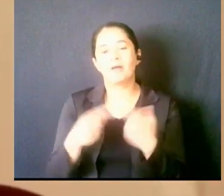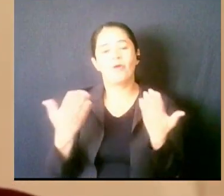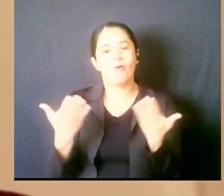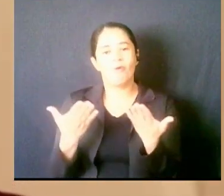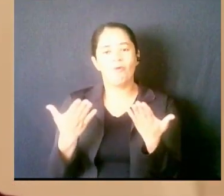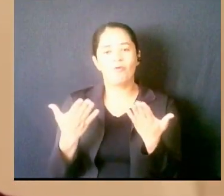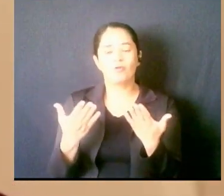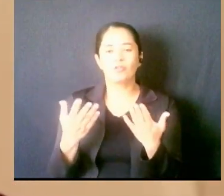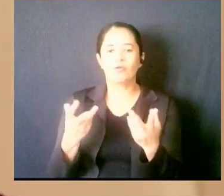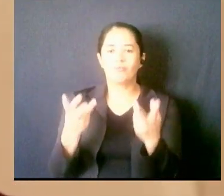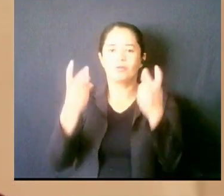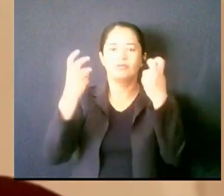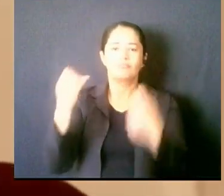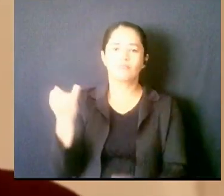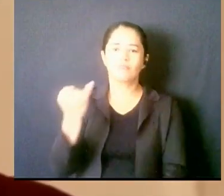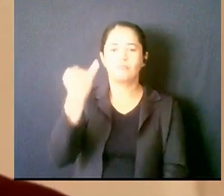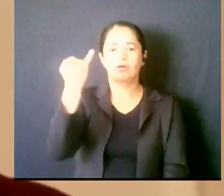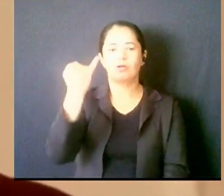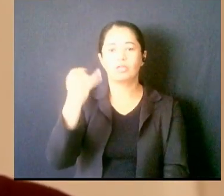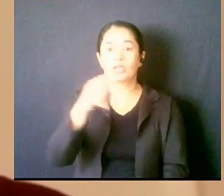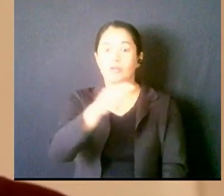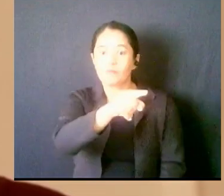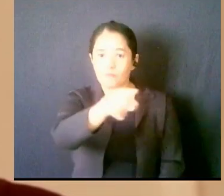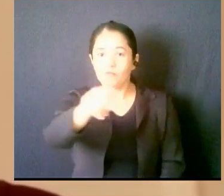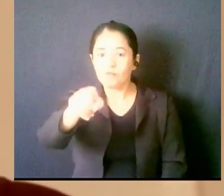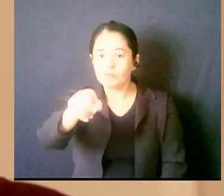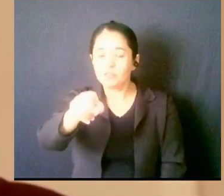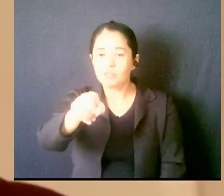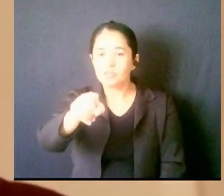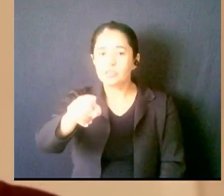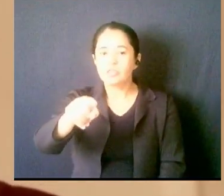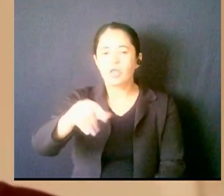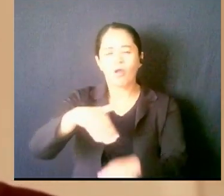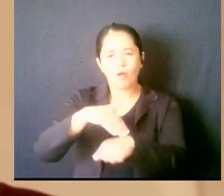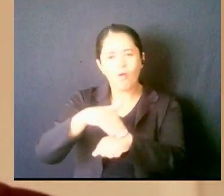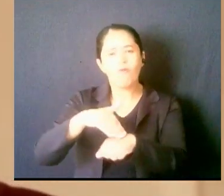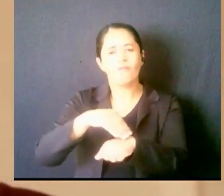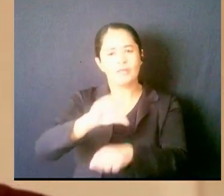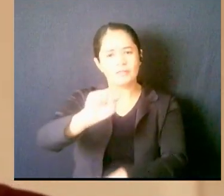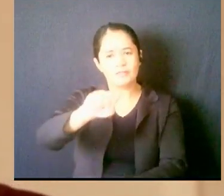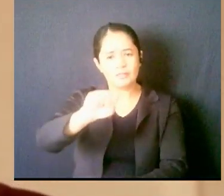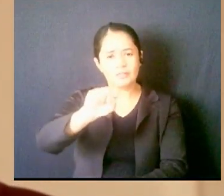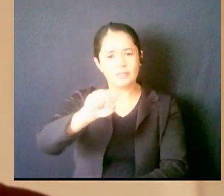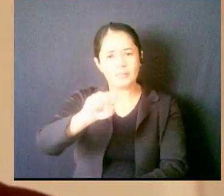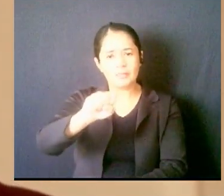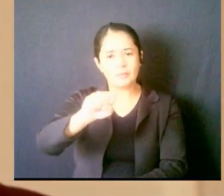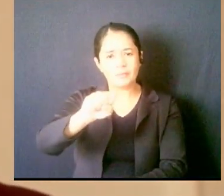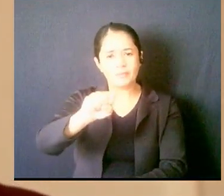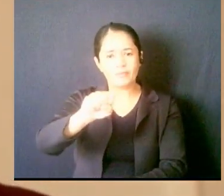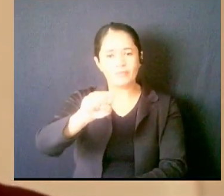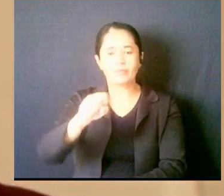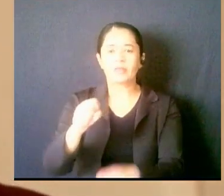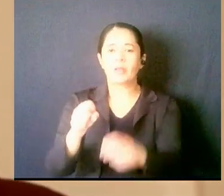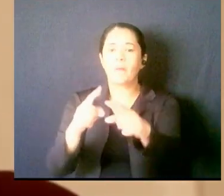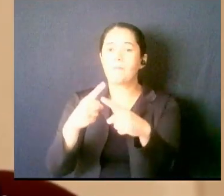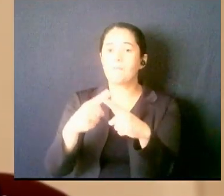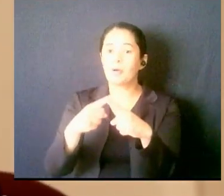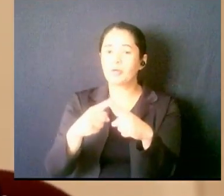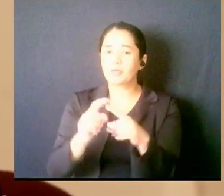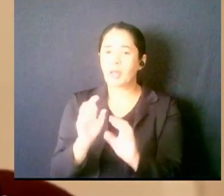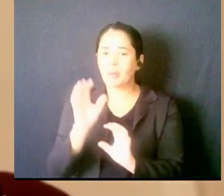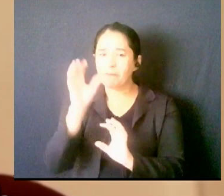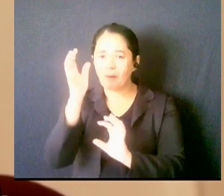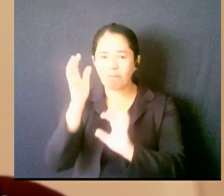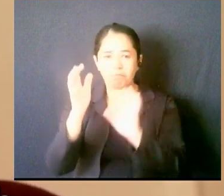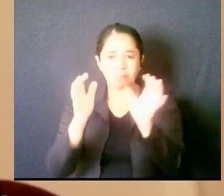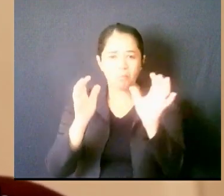você dê uma inserida, mesmo que de forma precoce, além dos casos que acontecem, né? Hoje em dia, vou falar